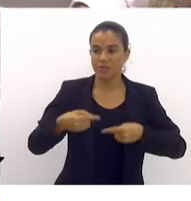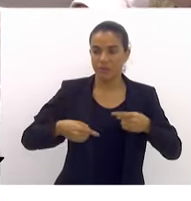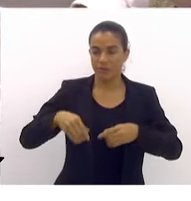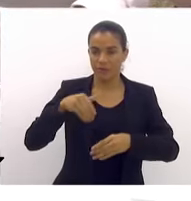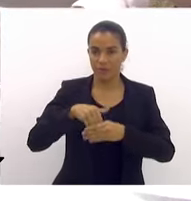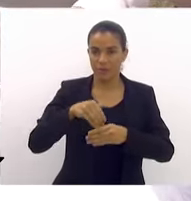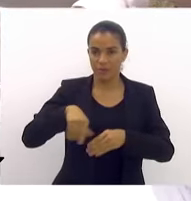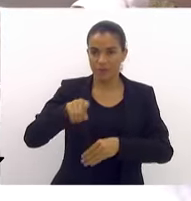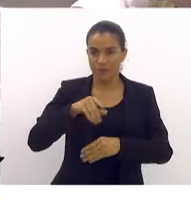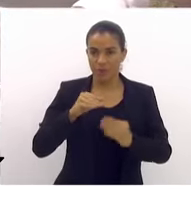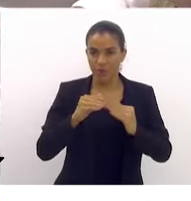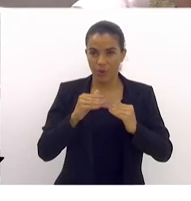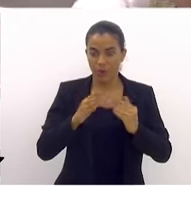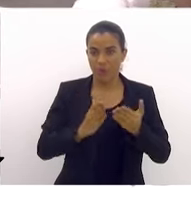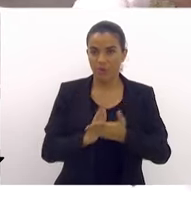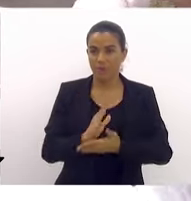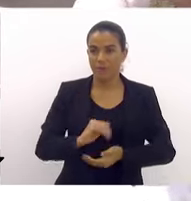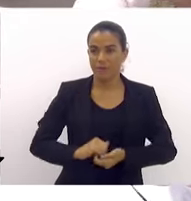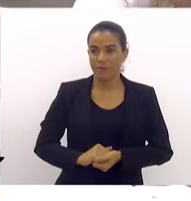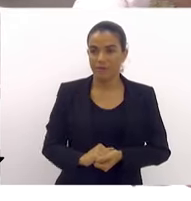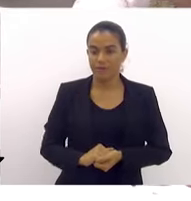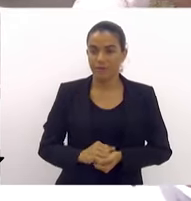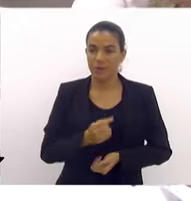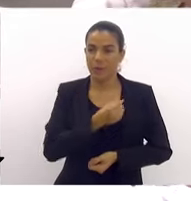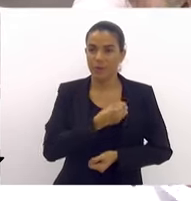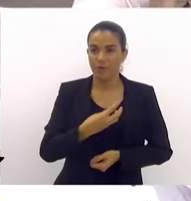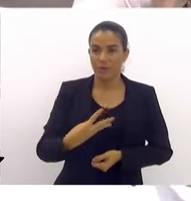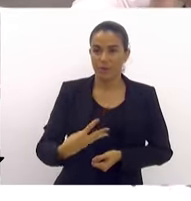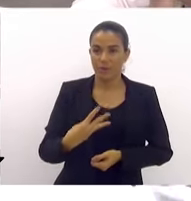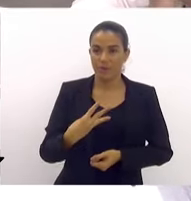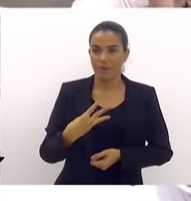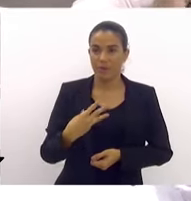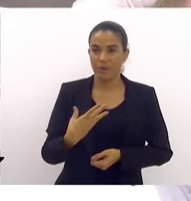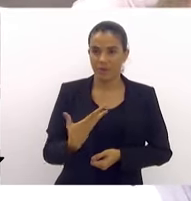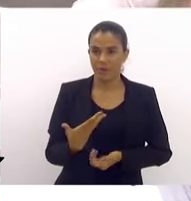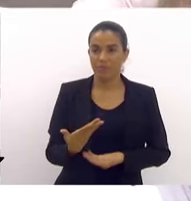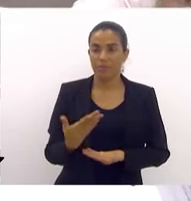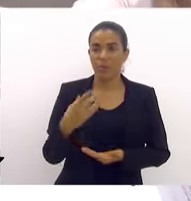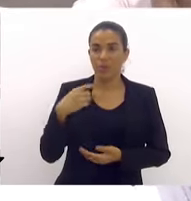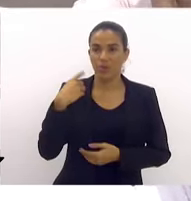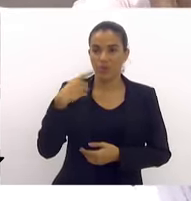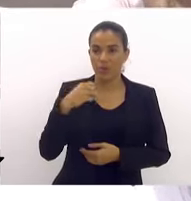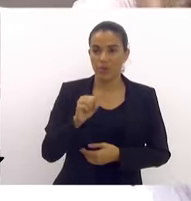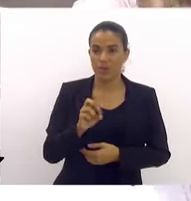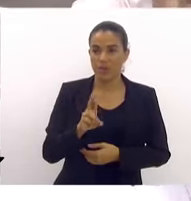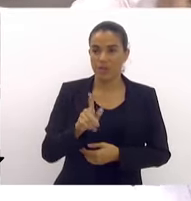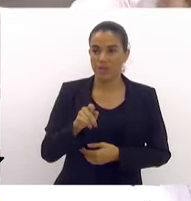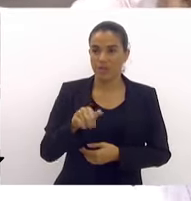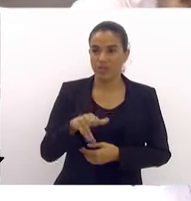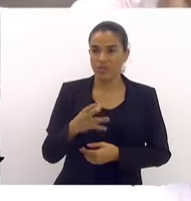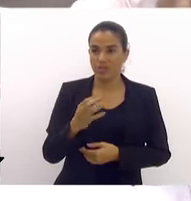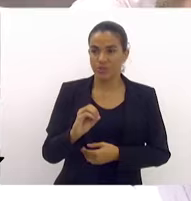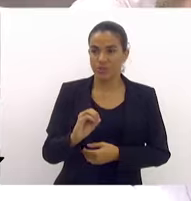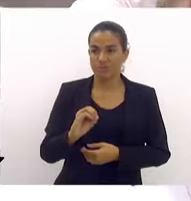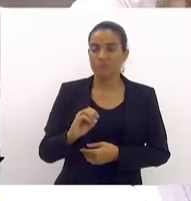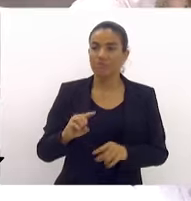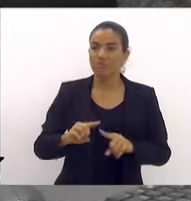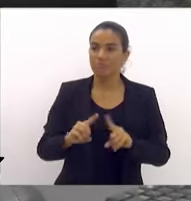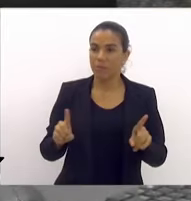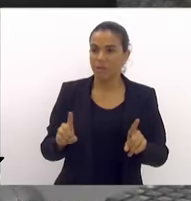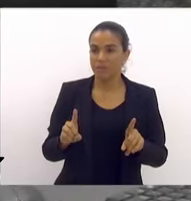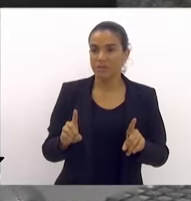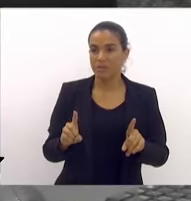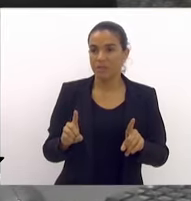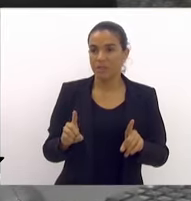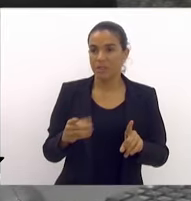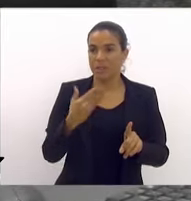que aprovam, permaneçam como estão, aprovados. E tem 3 da pauta, projeto de relatoria do deputado doutor Serginho, mas que ele não pediu para